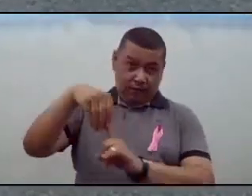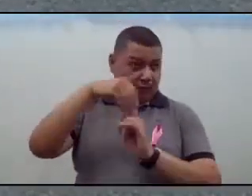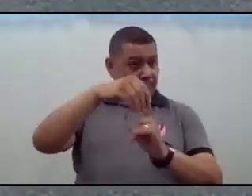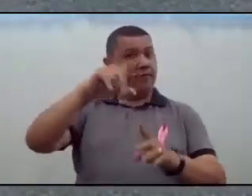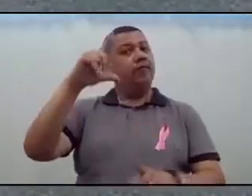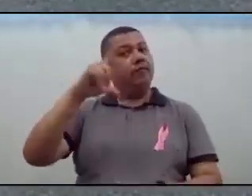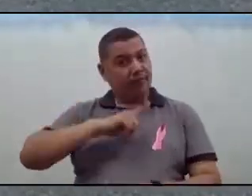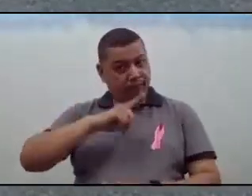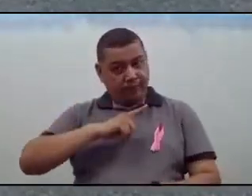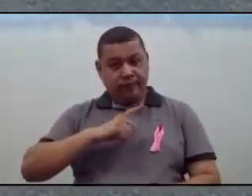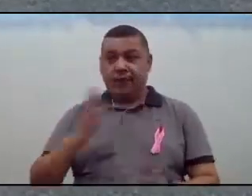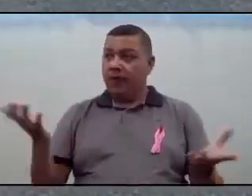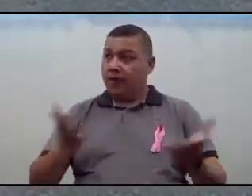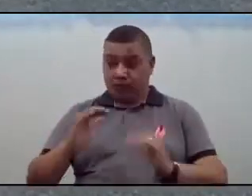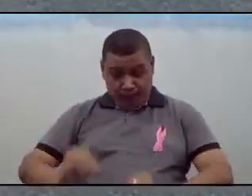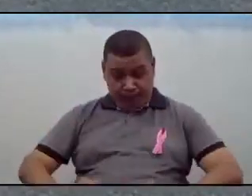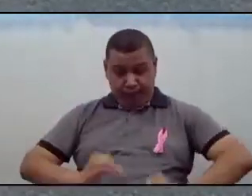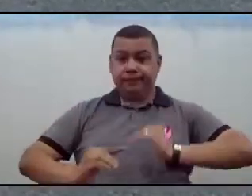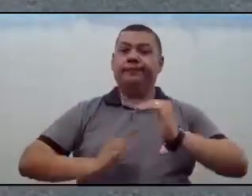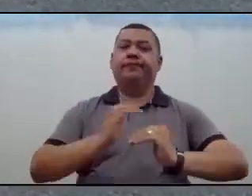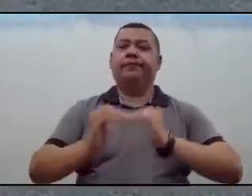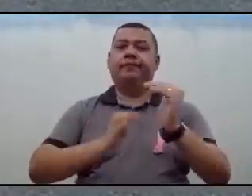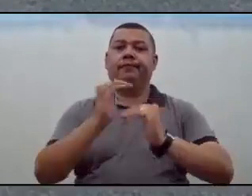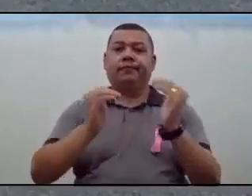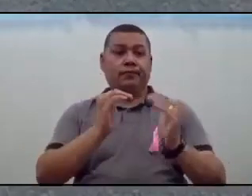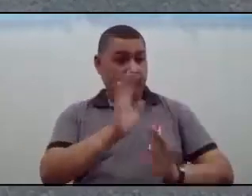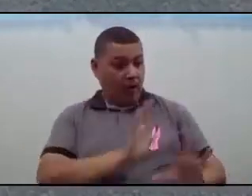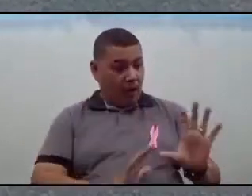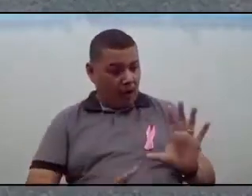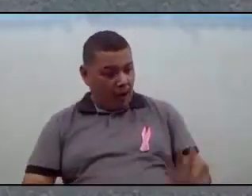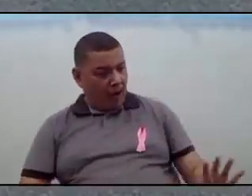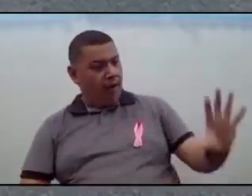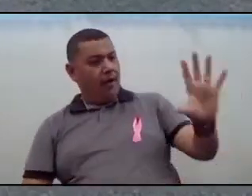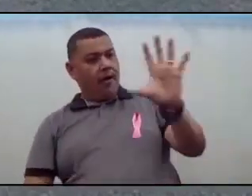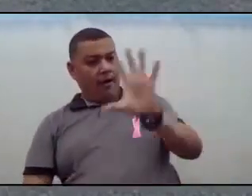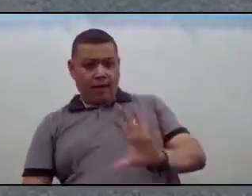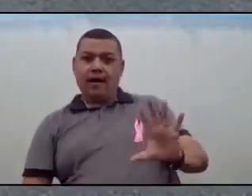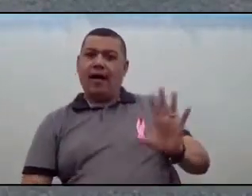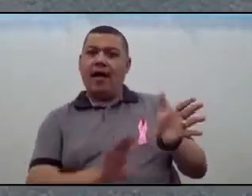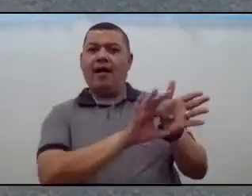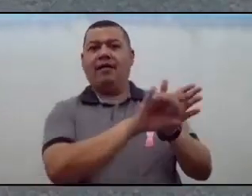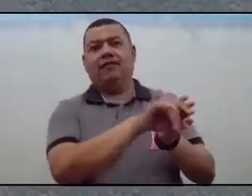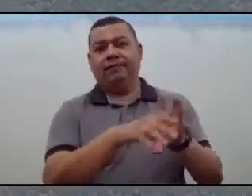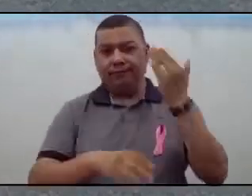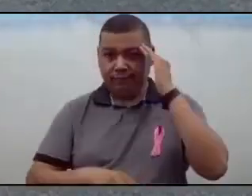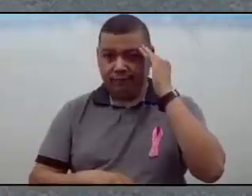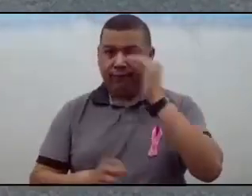atendimento, nesse desenvolvimento regional aqui em Cacoal.